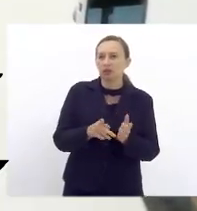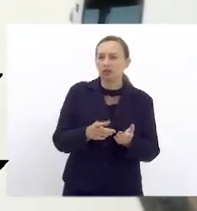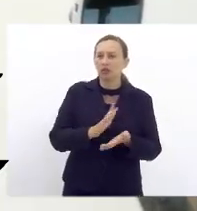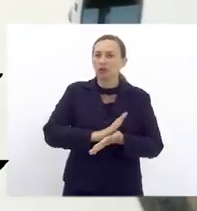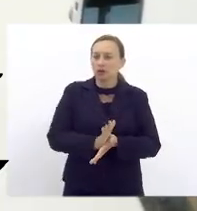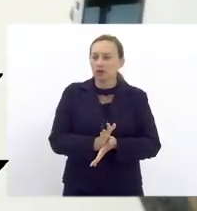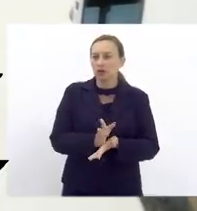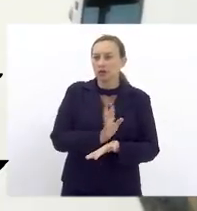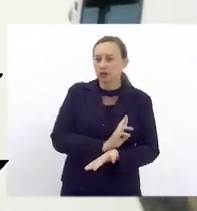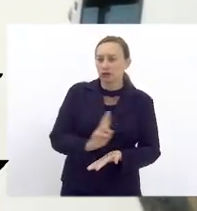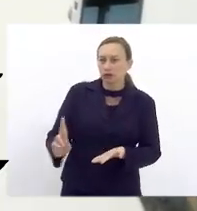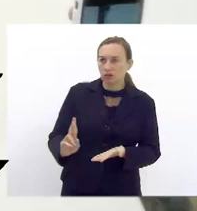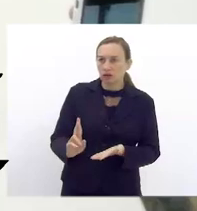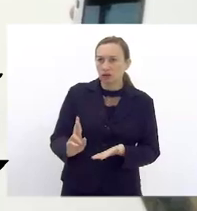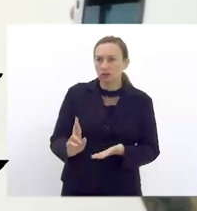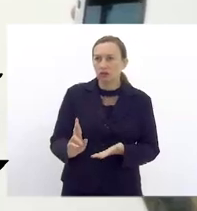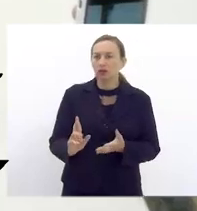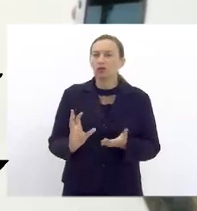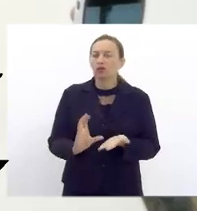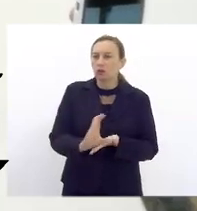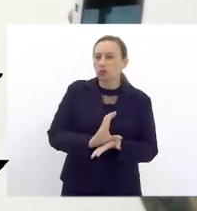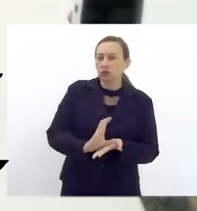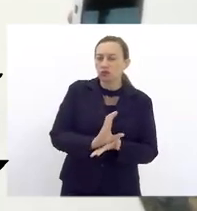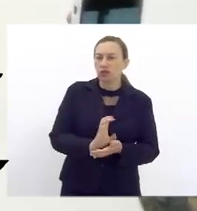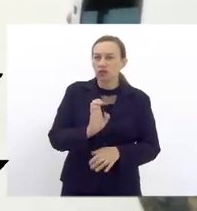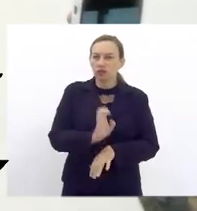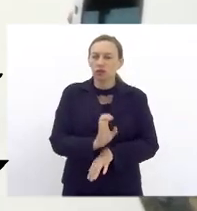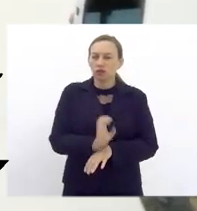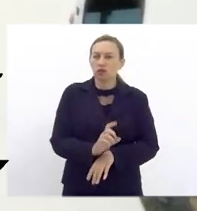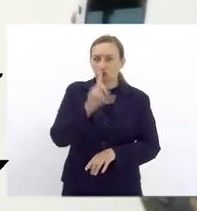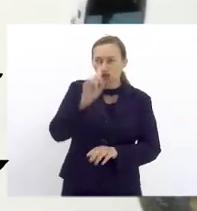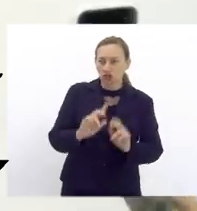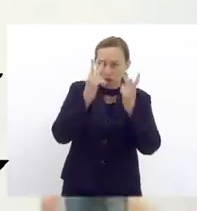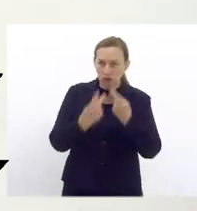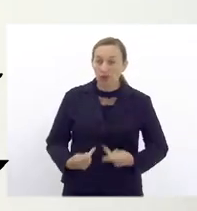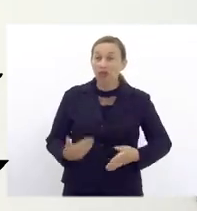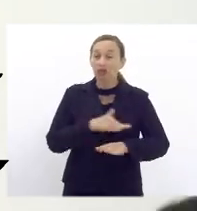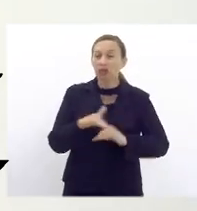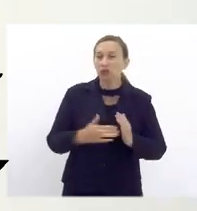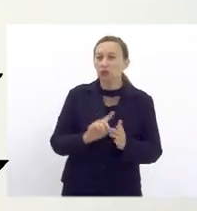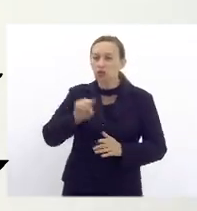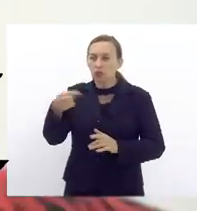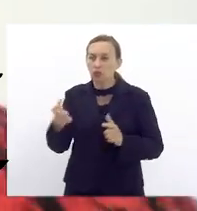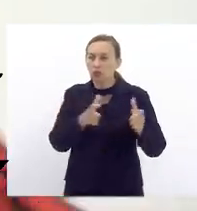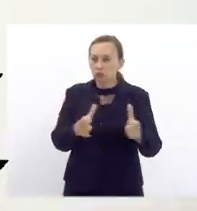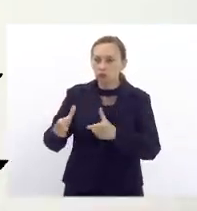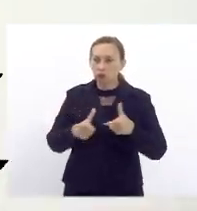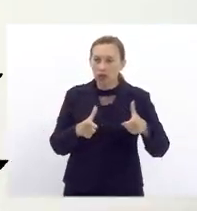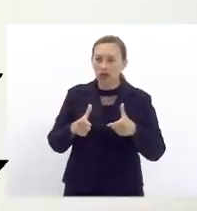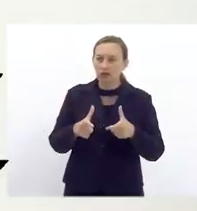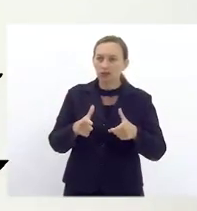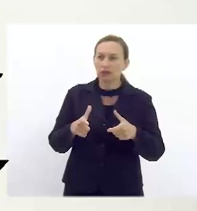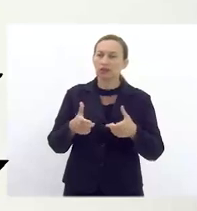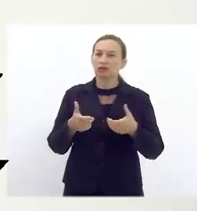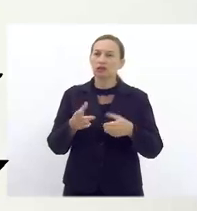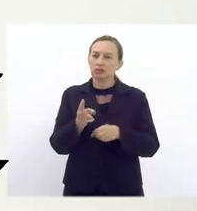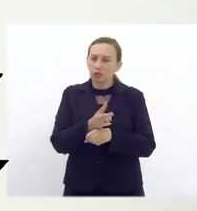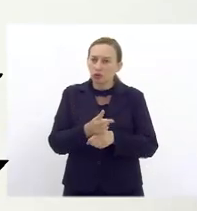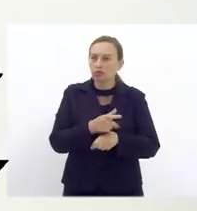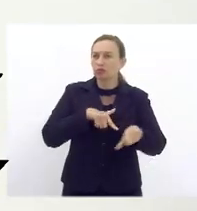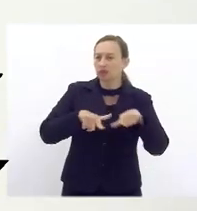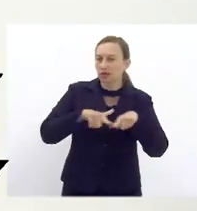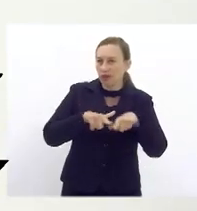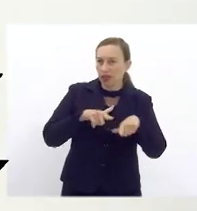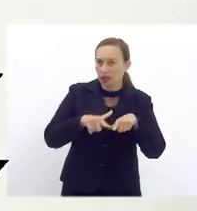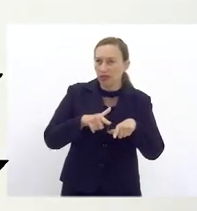religiosa ao coneplia ao Conselho Estadual de direitos humanos e há tantos outros lugares em que a gente procura trabalhar a